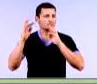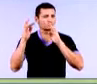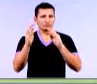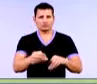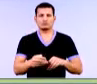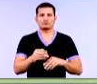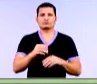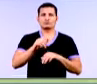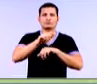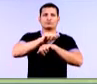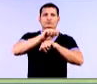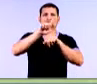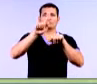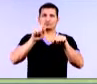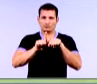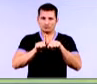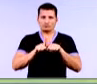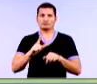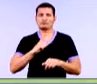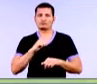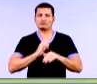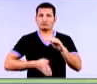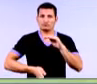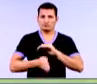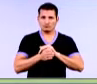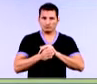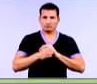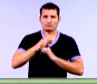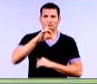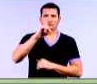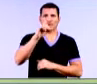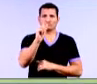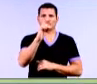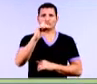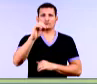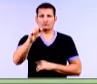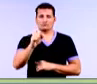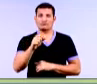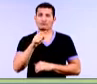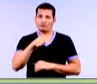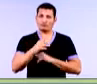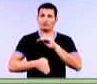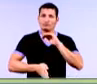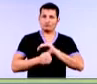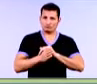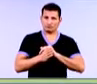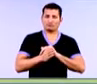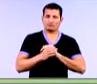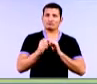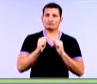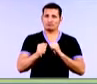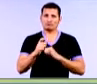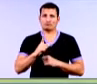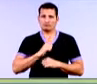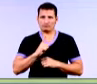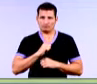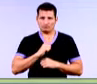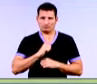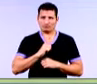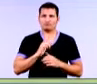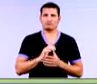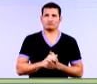algoritmo necessariamente vai ter uma entrada de dados. Essa entrada ela pode ser fornecida